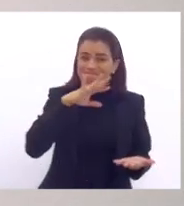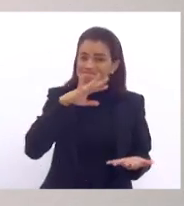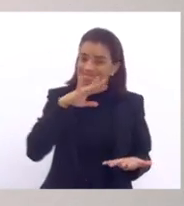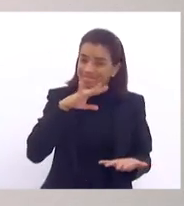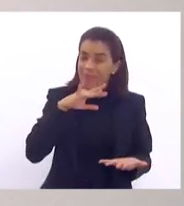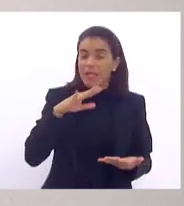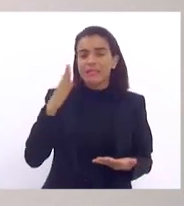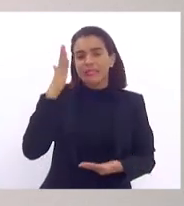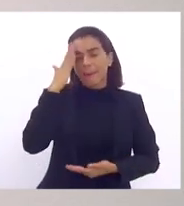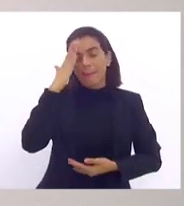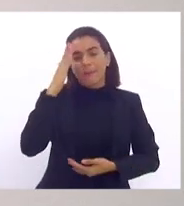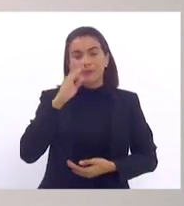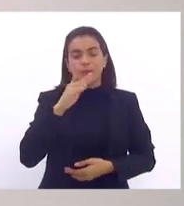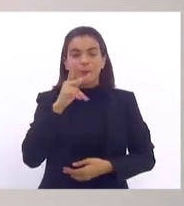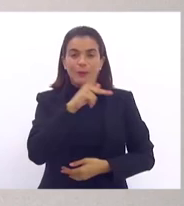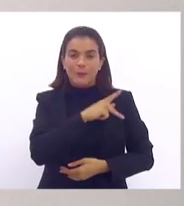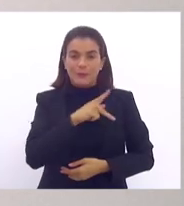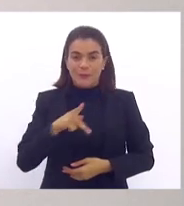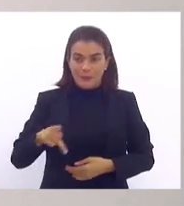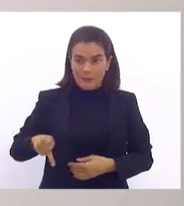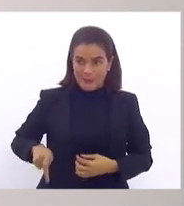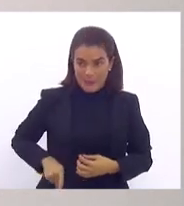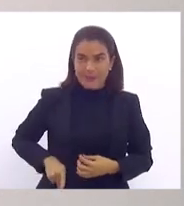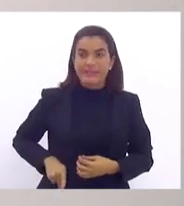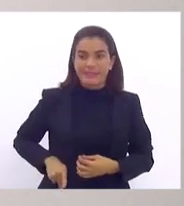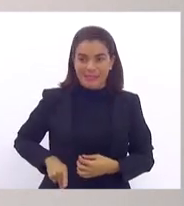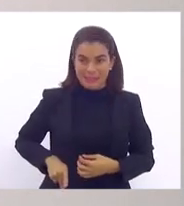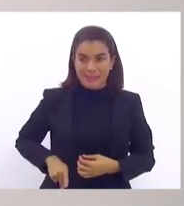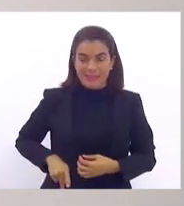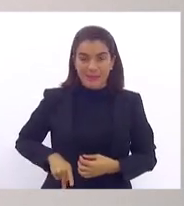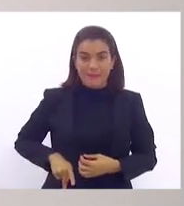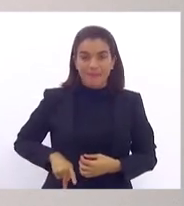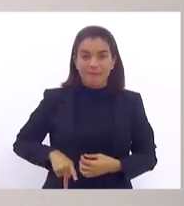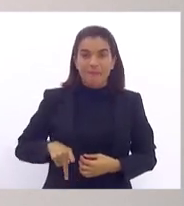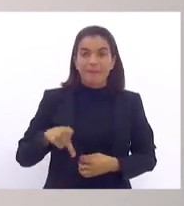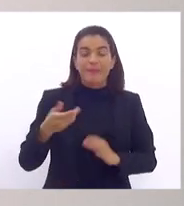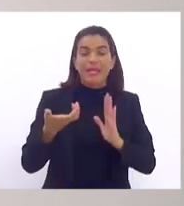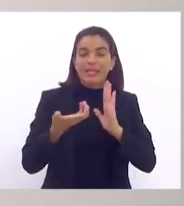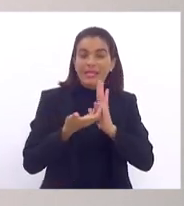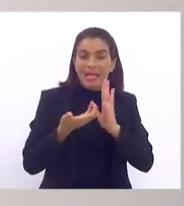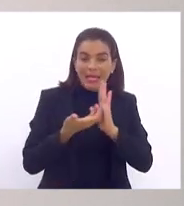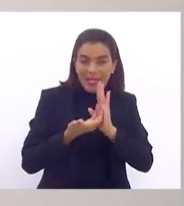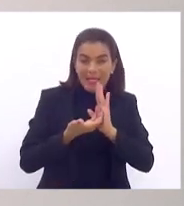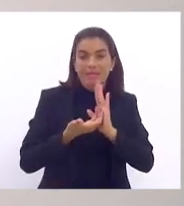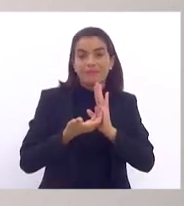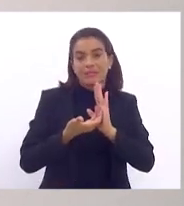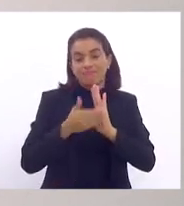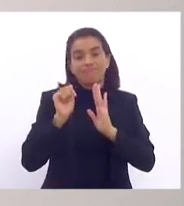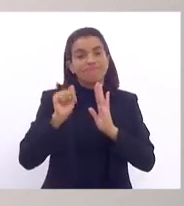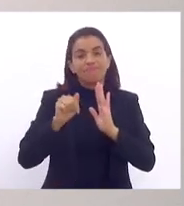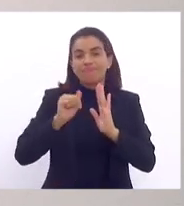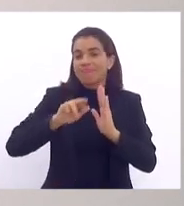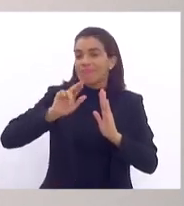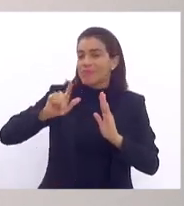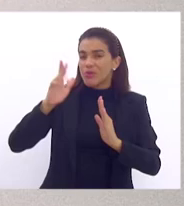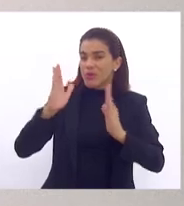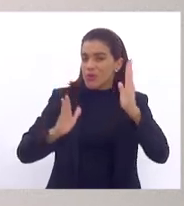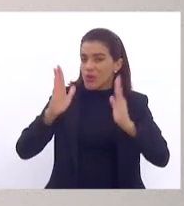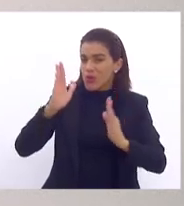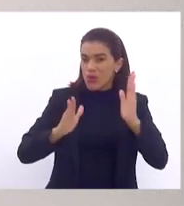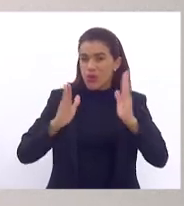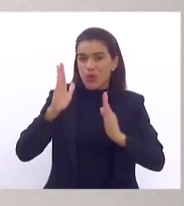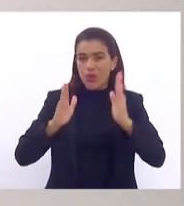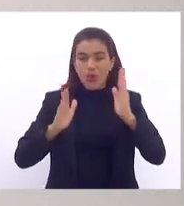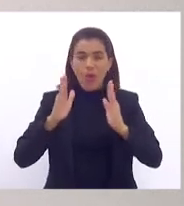que o presidente das da da da Câmara dos Deputados de Então não é um